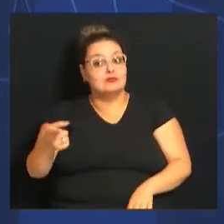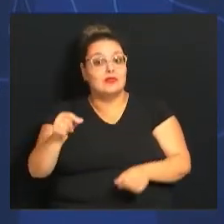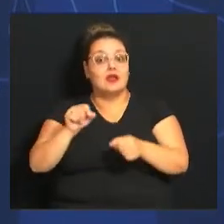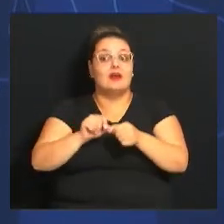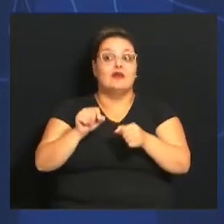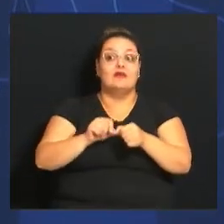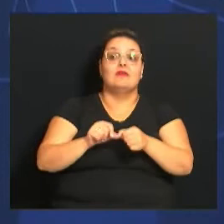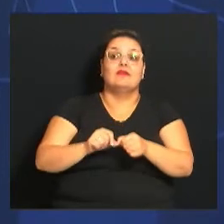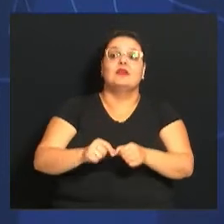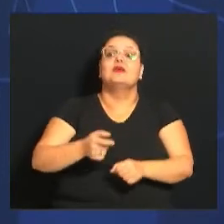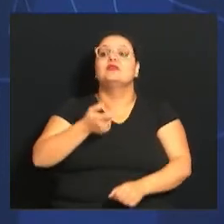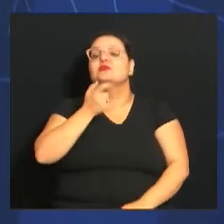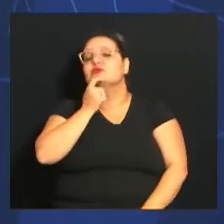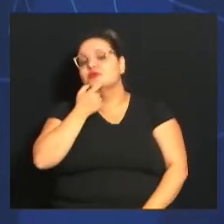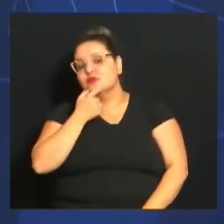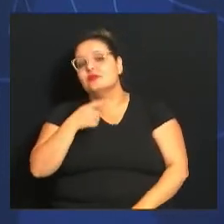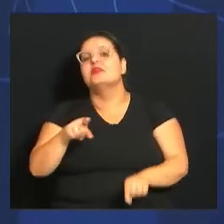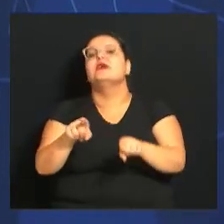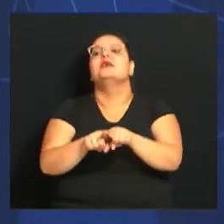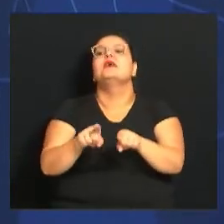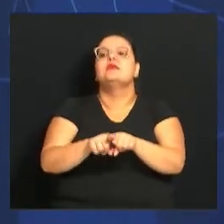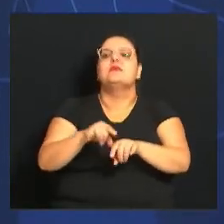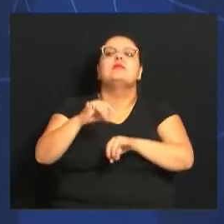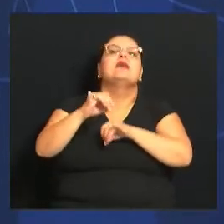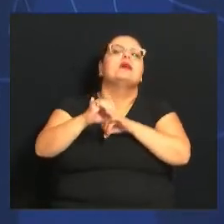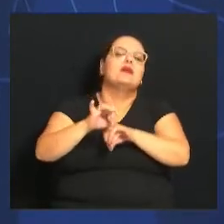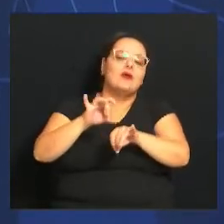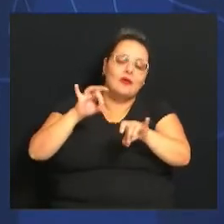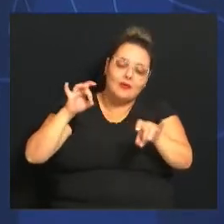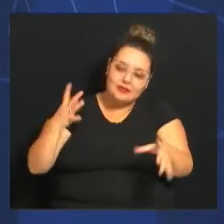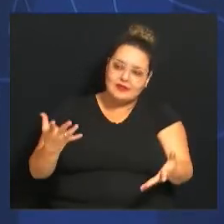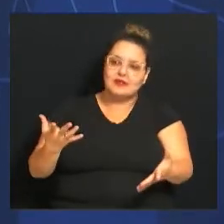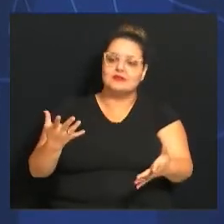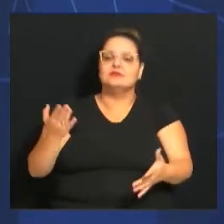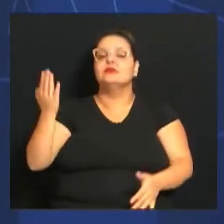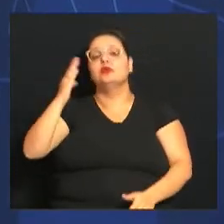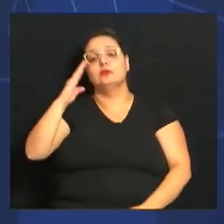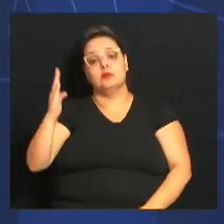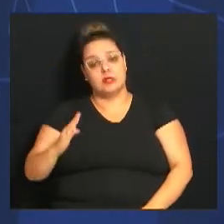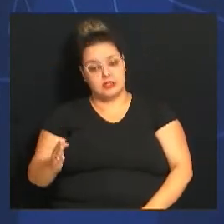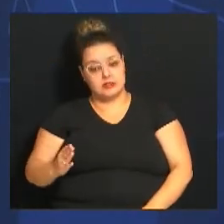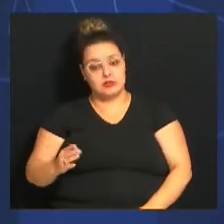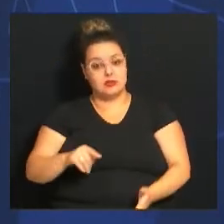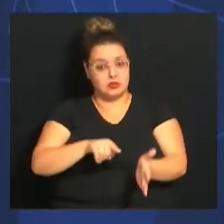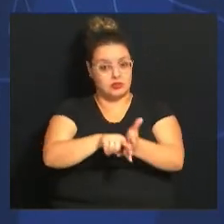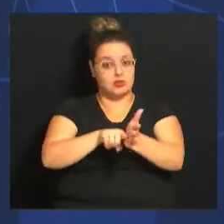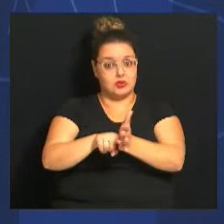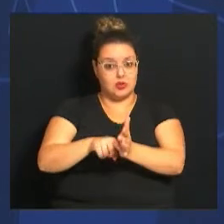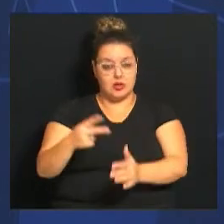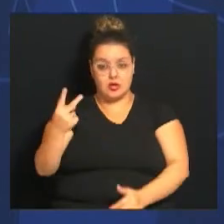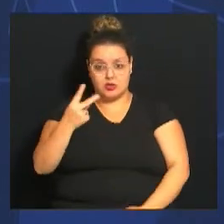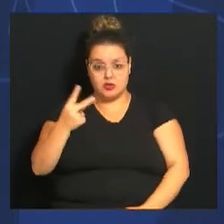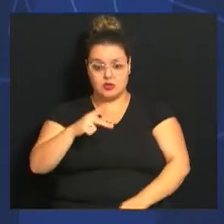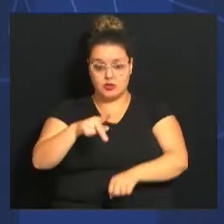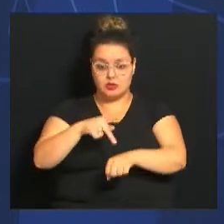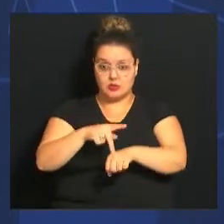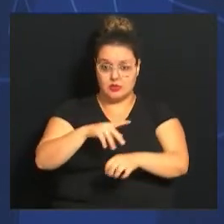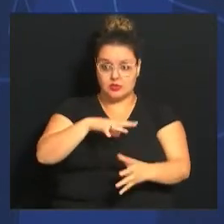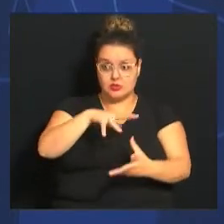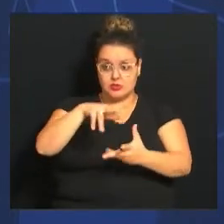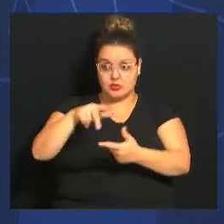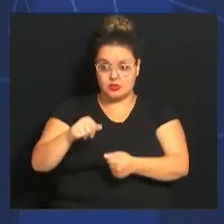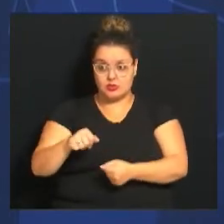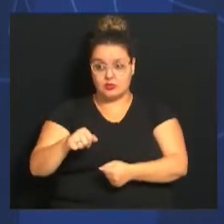inglês por uma plataforma online. E, Edivaldo, o Brasil, segundo uma pesquisa, é o segundo país do mundo a passar